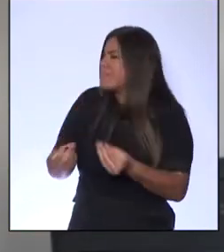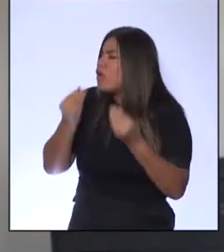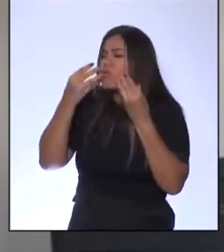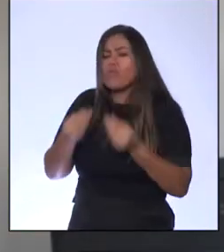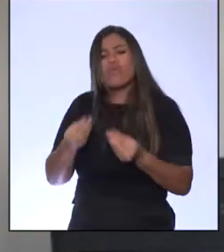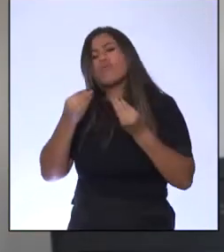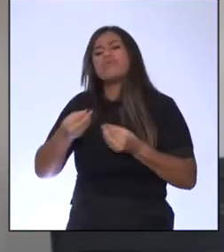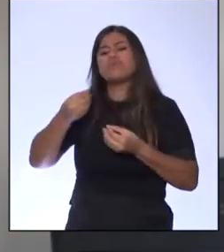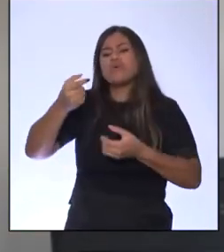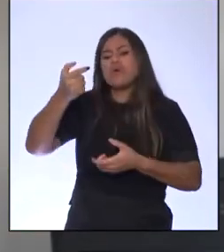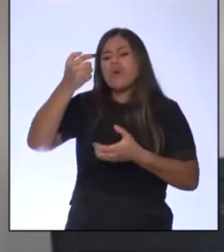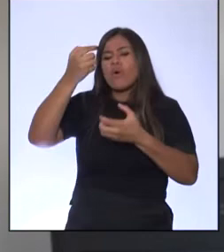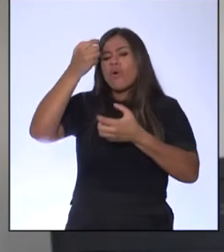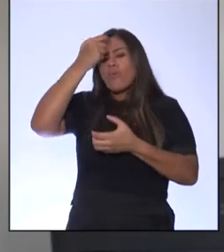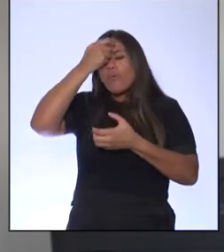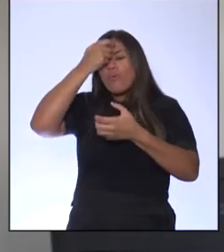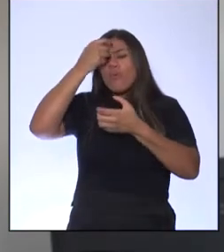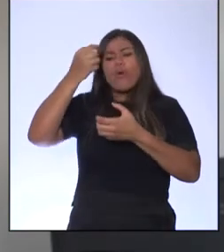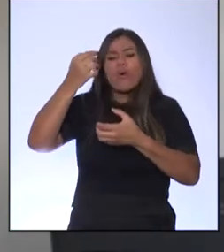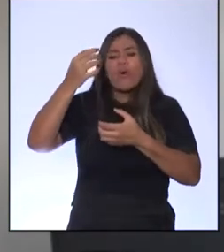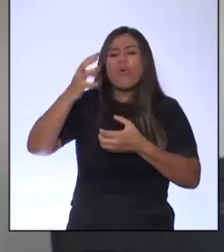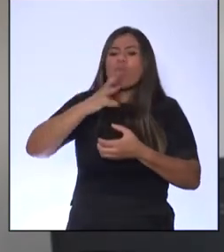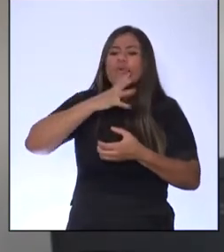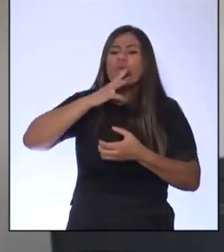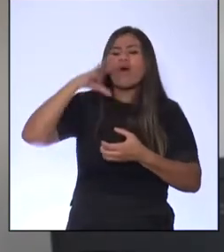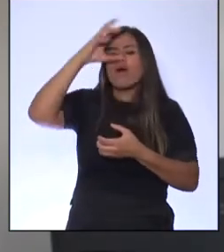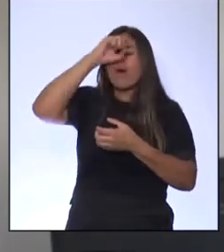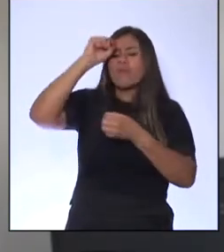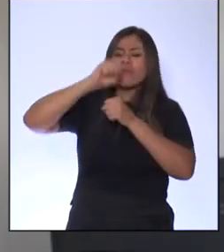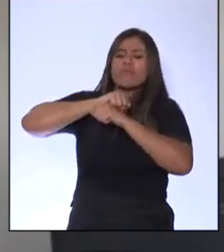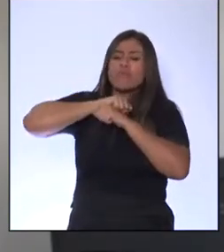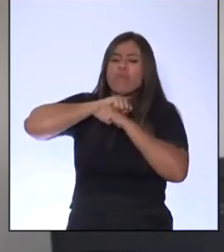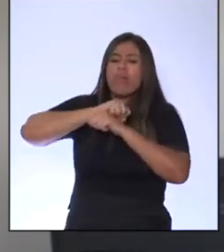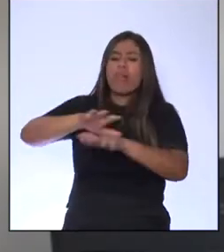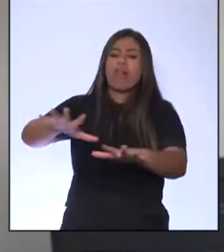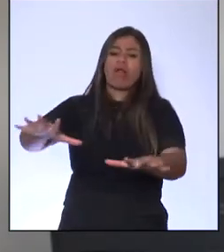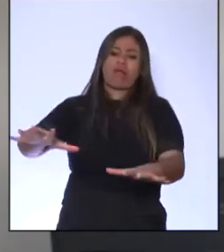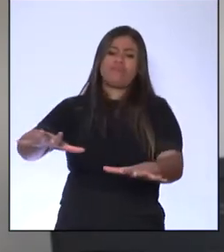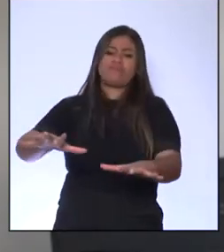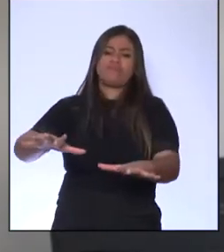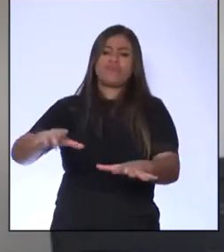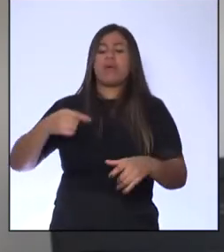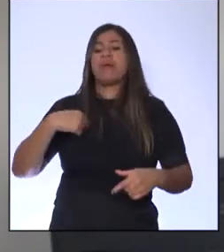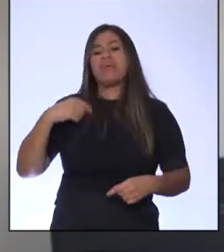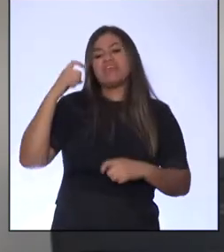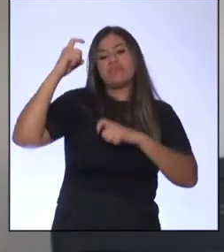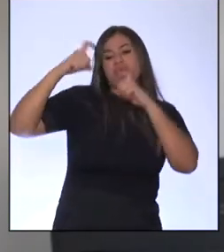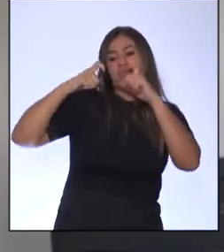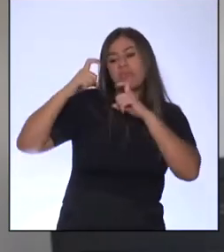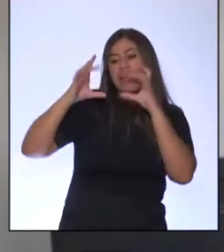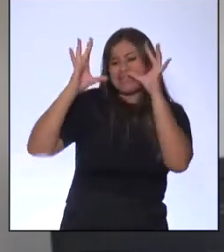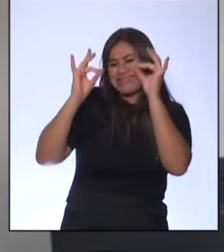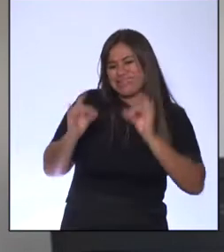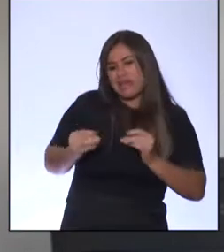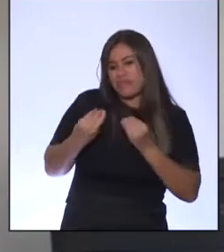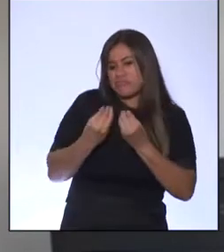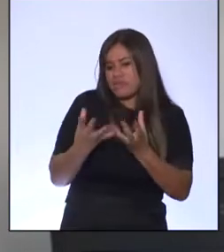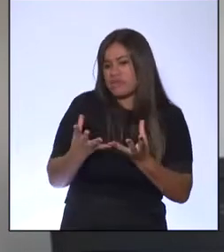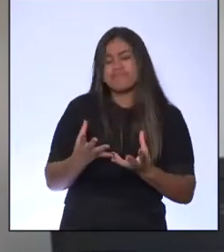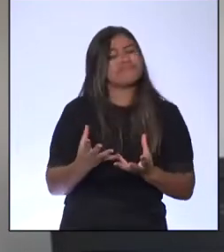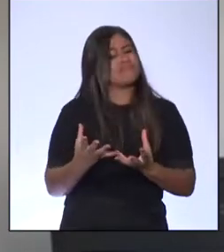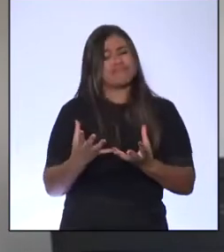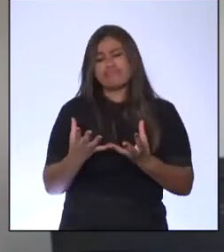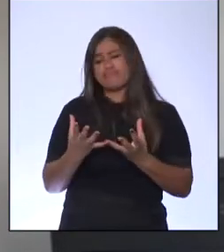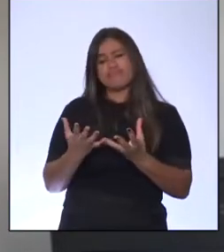os conhecimentos que ele aprendeu, mas que não tem a preocupação dos desdobramentos. Então, a